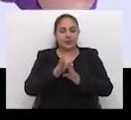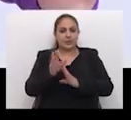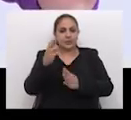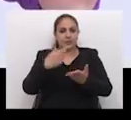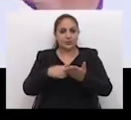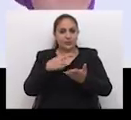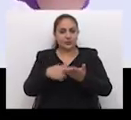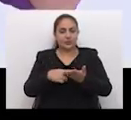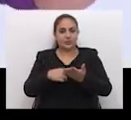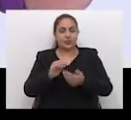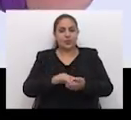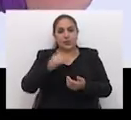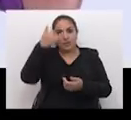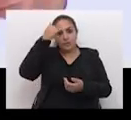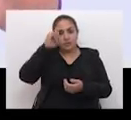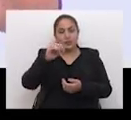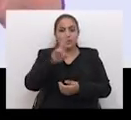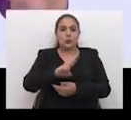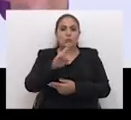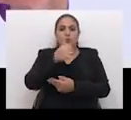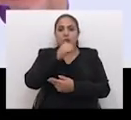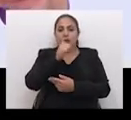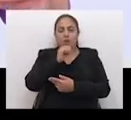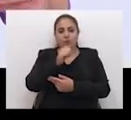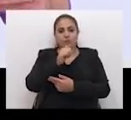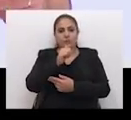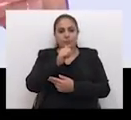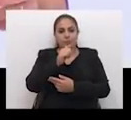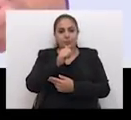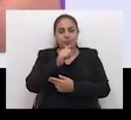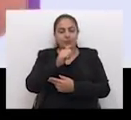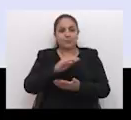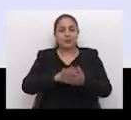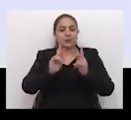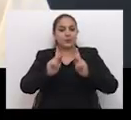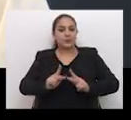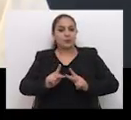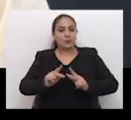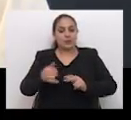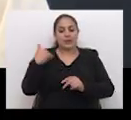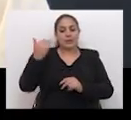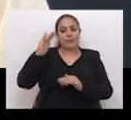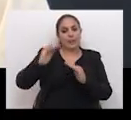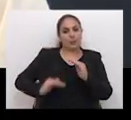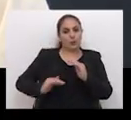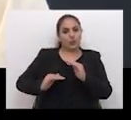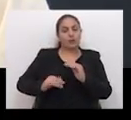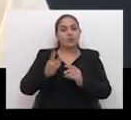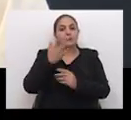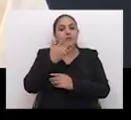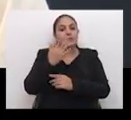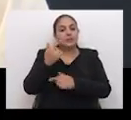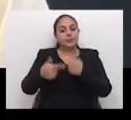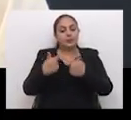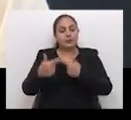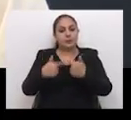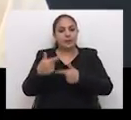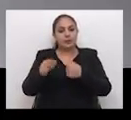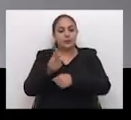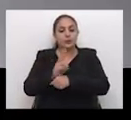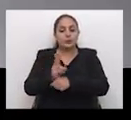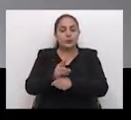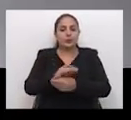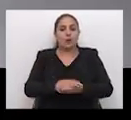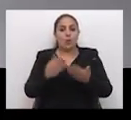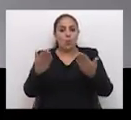a regulamentação vai coibir o consumo de álcool pelos menores de idade e facilitar o trabalho de fiscalização.